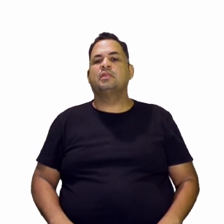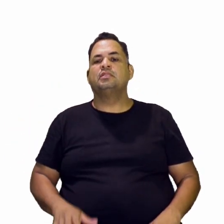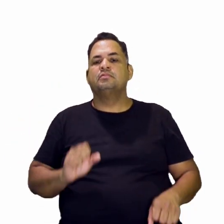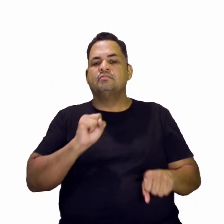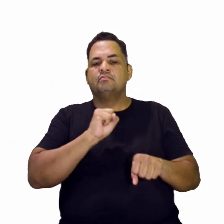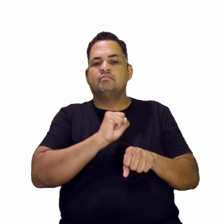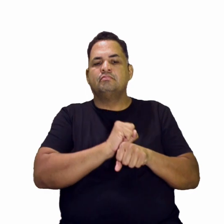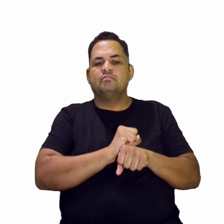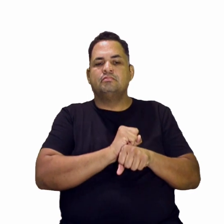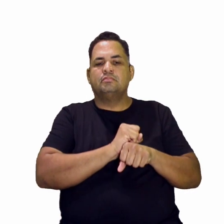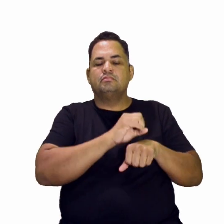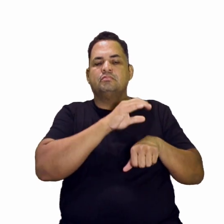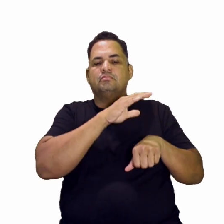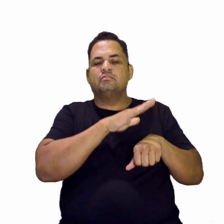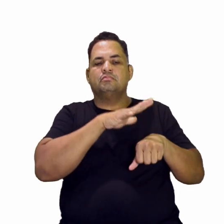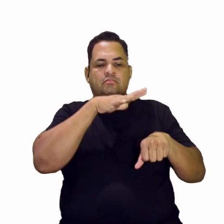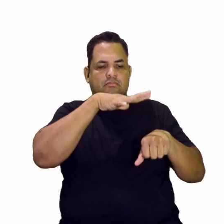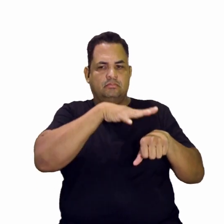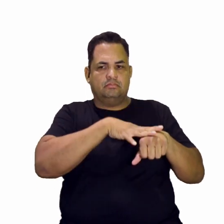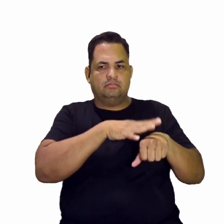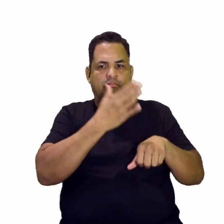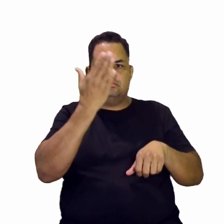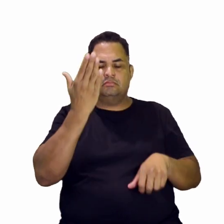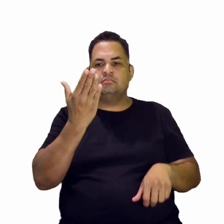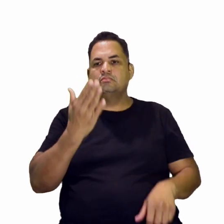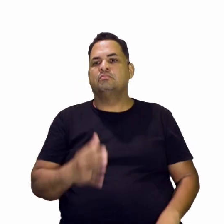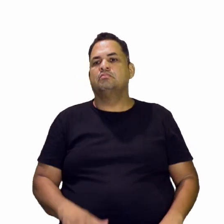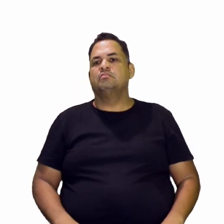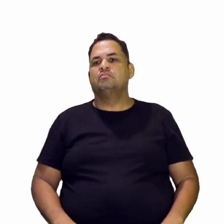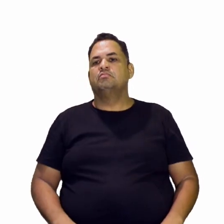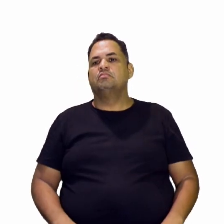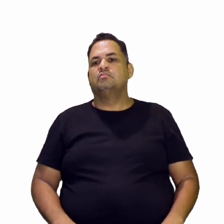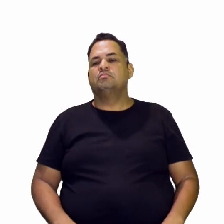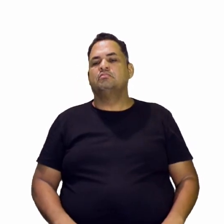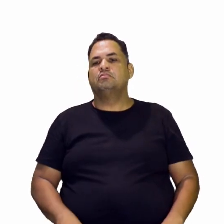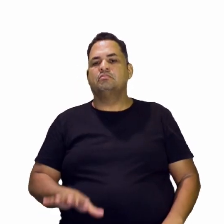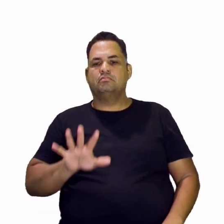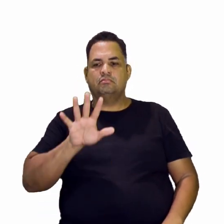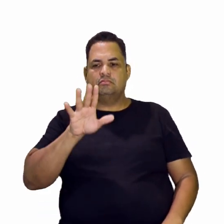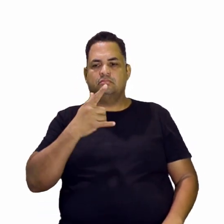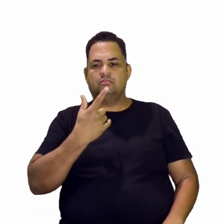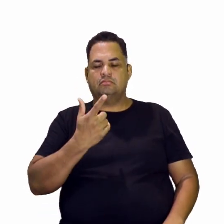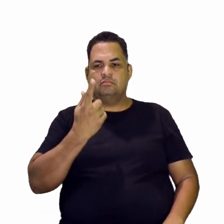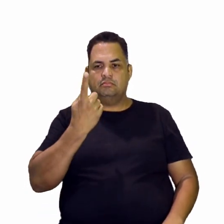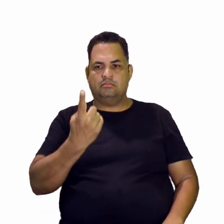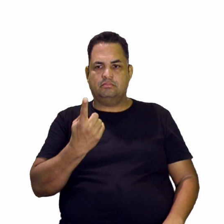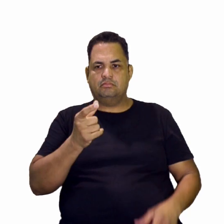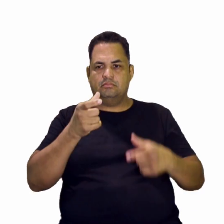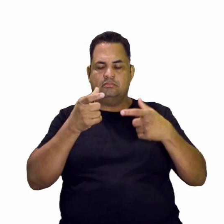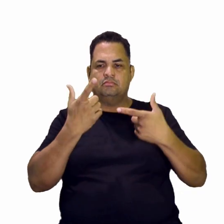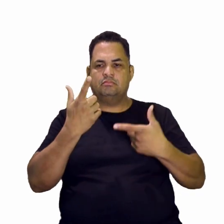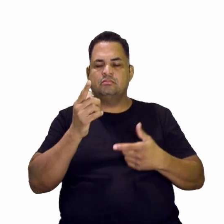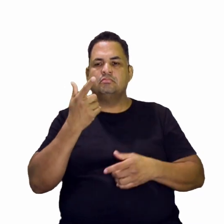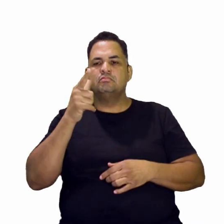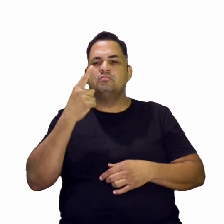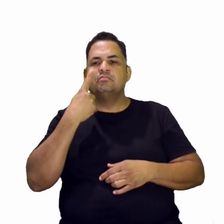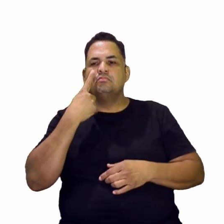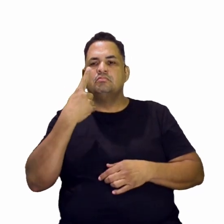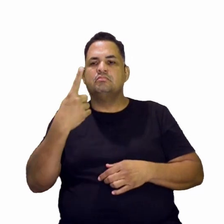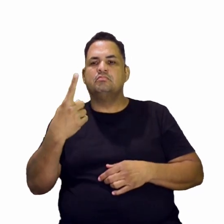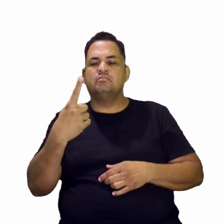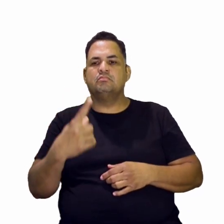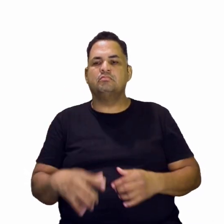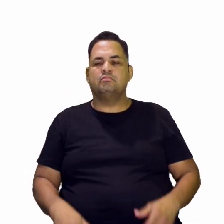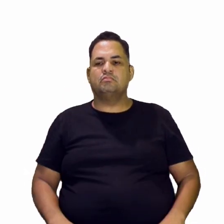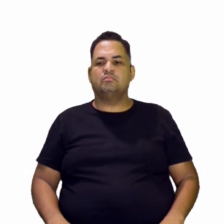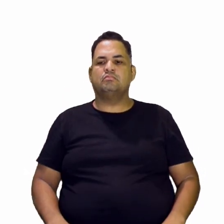pousam, né? Descansam justamente nessa posição. Parece uma asa deltazinha, né? Tá? Então a gente consegue